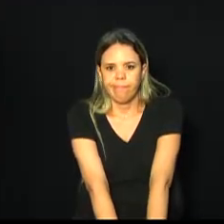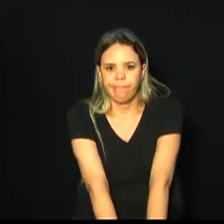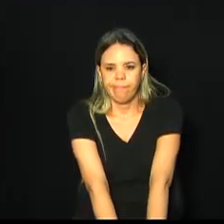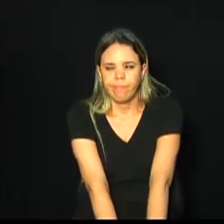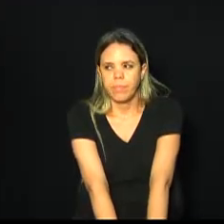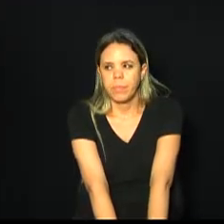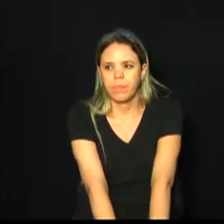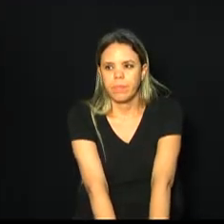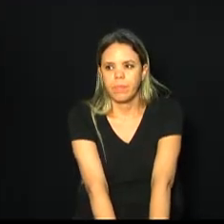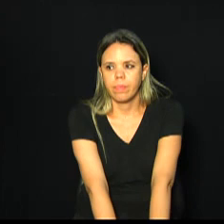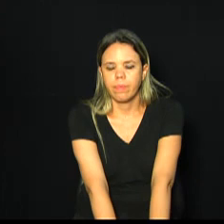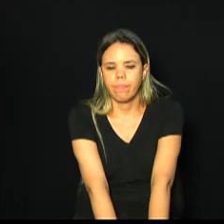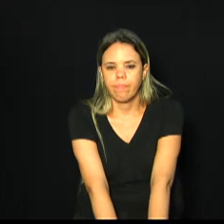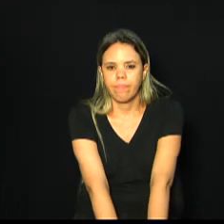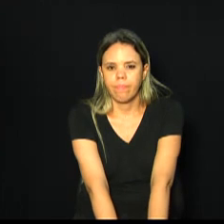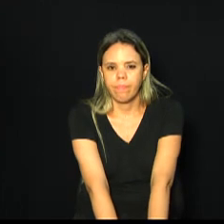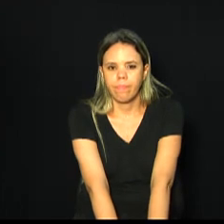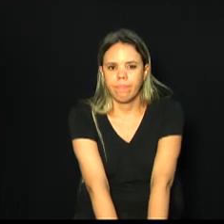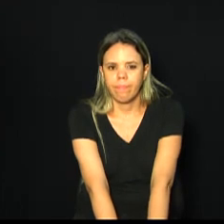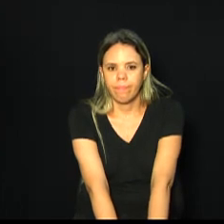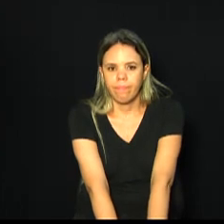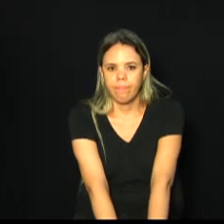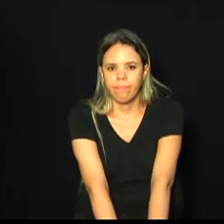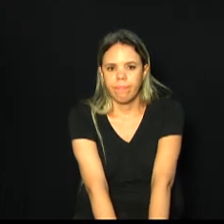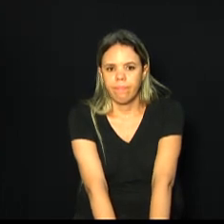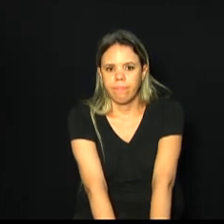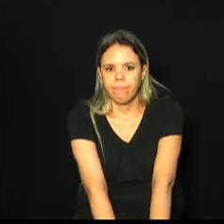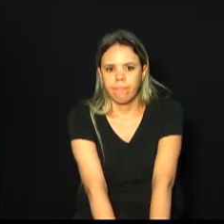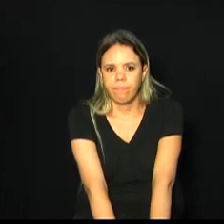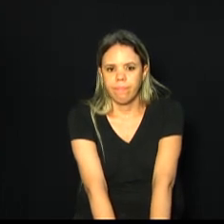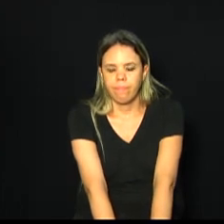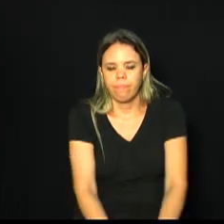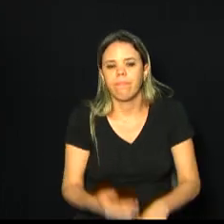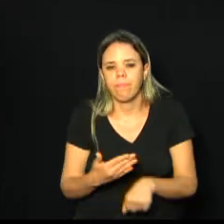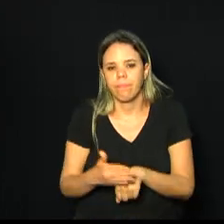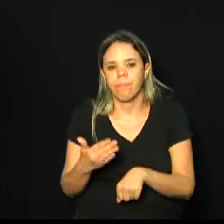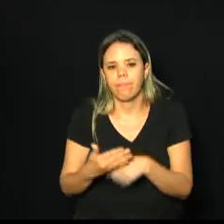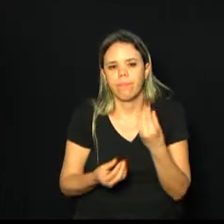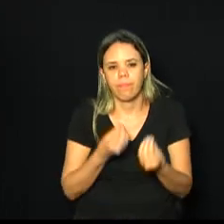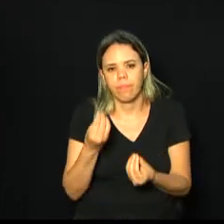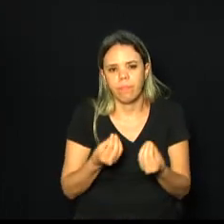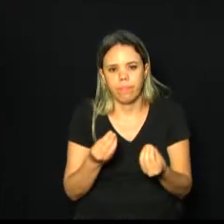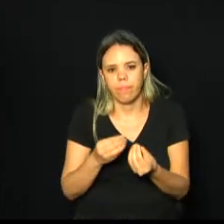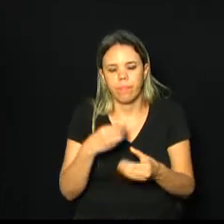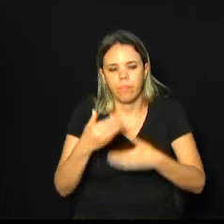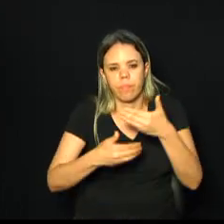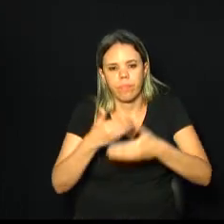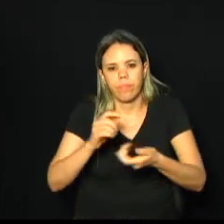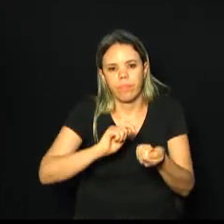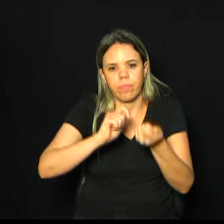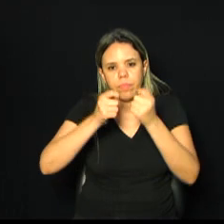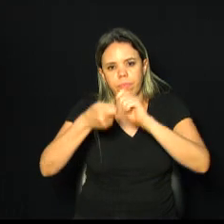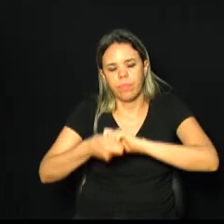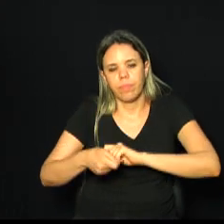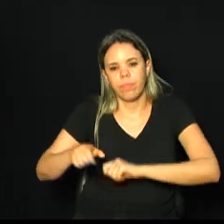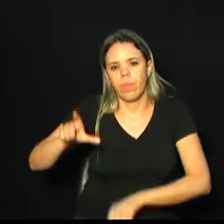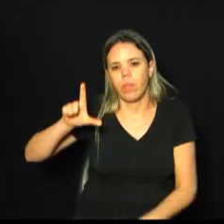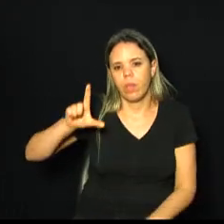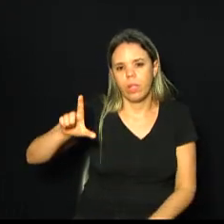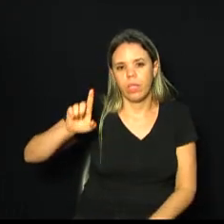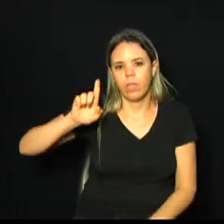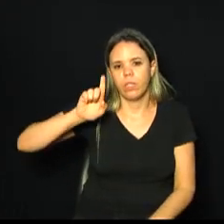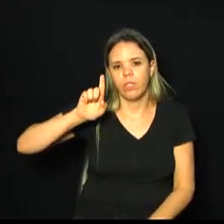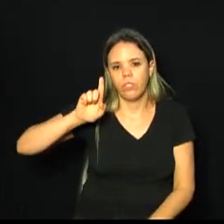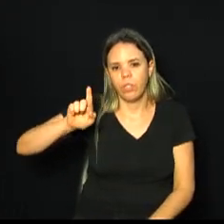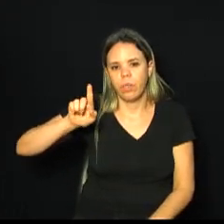Agora foi. Bom, nós vamos abordar um pouquinho na prática como funciona o processo de adequação à LGPD.